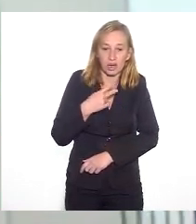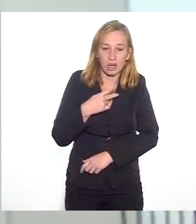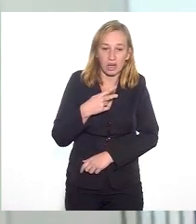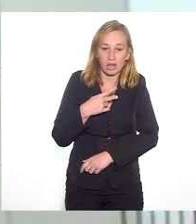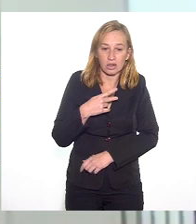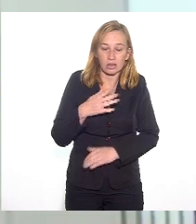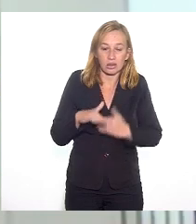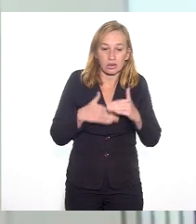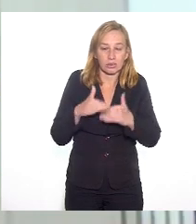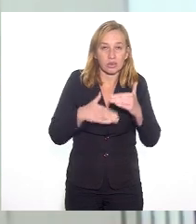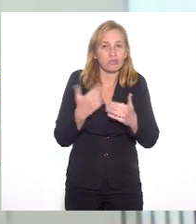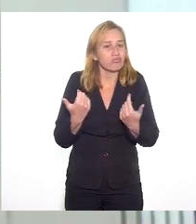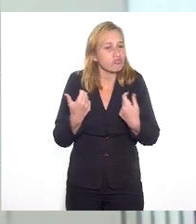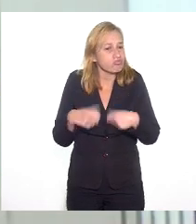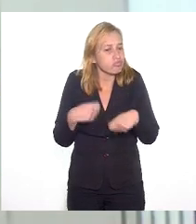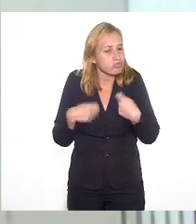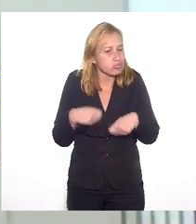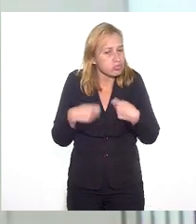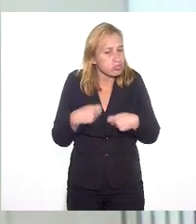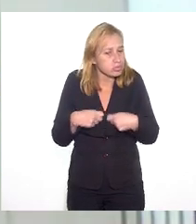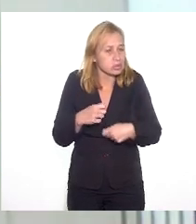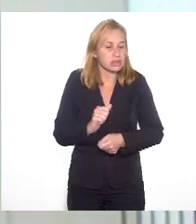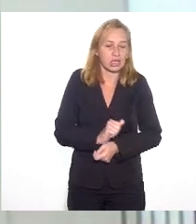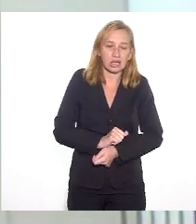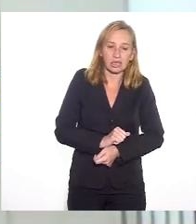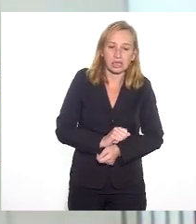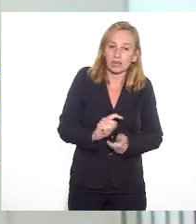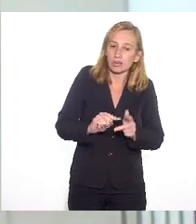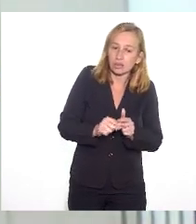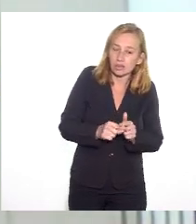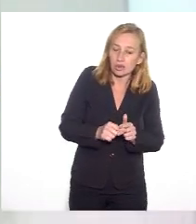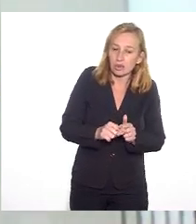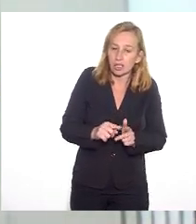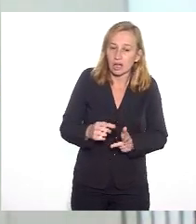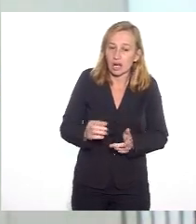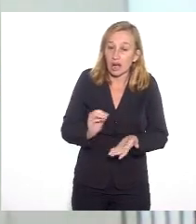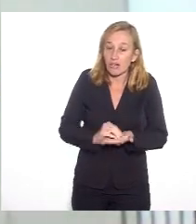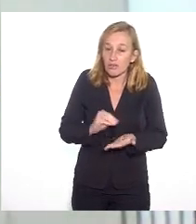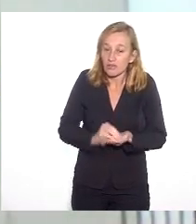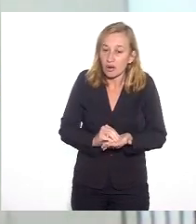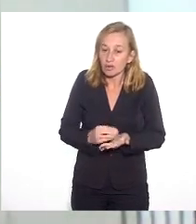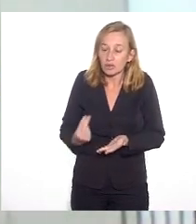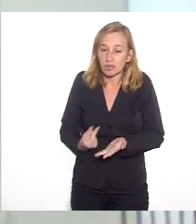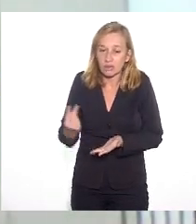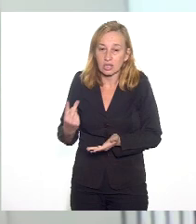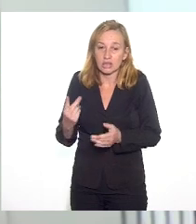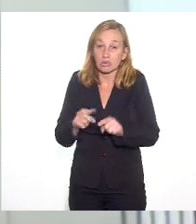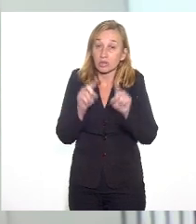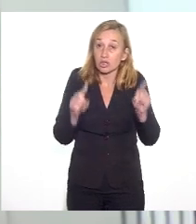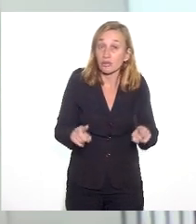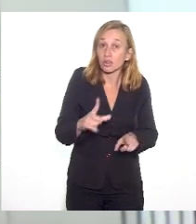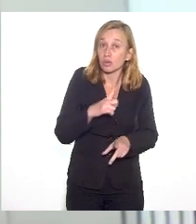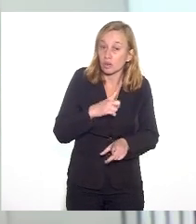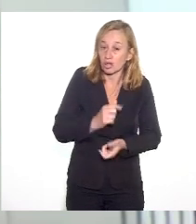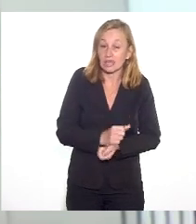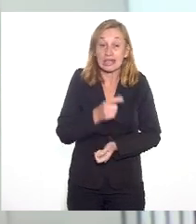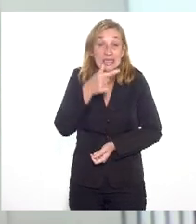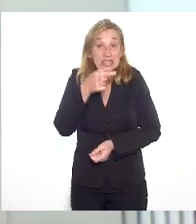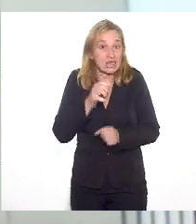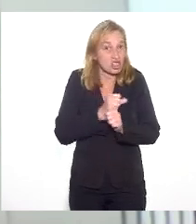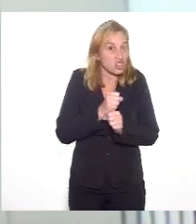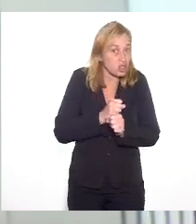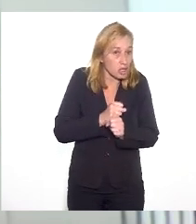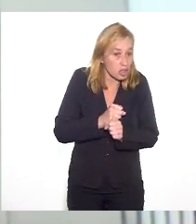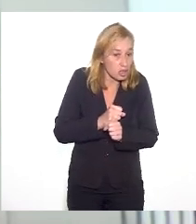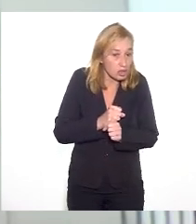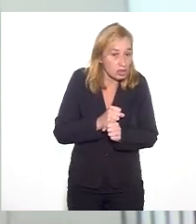de necessidade de se reverter a desvalorização que os servidores estão enfrentando. Já são 7 anos que a maioria